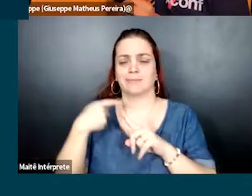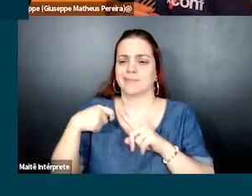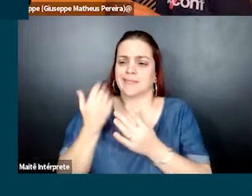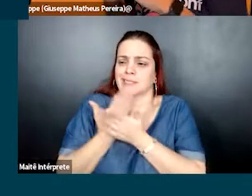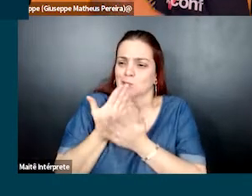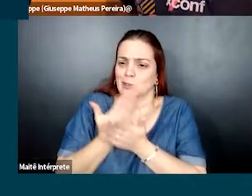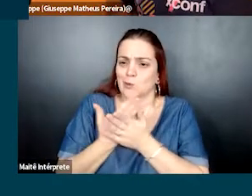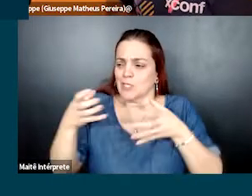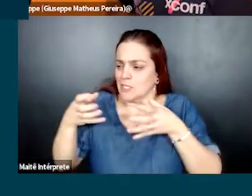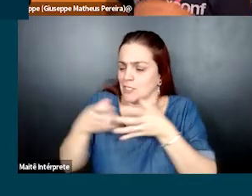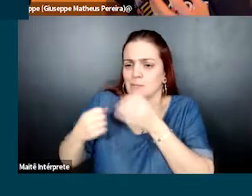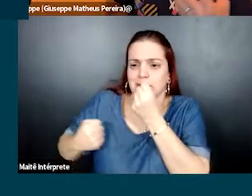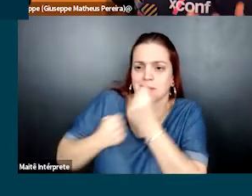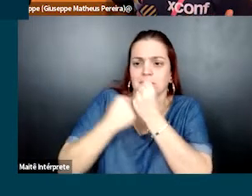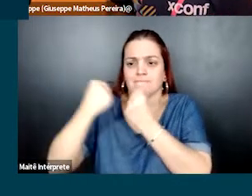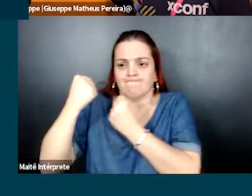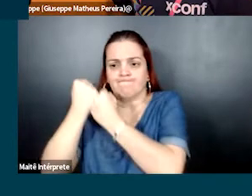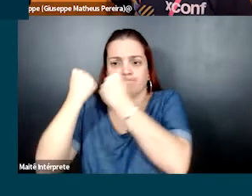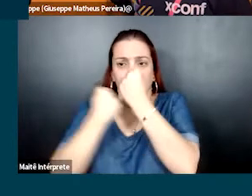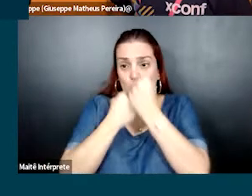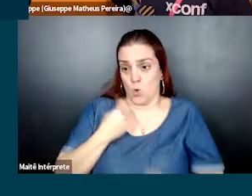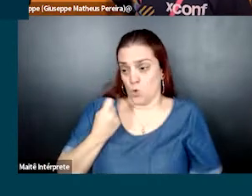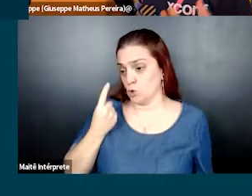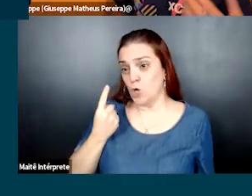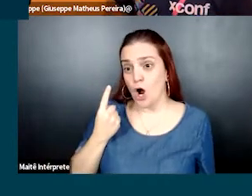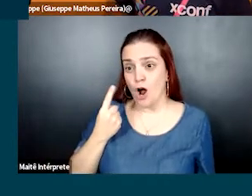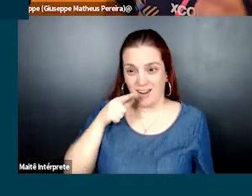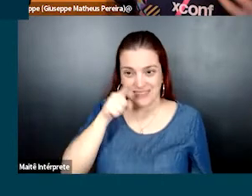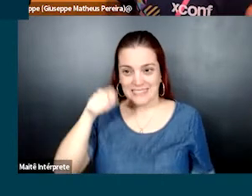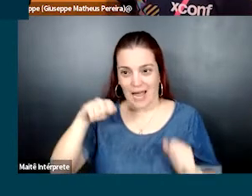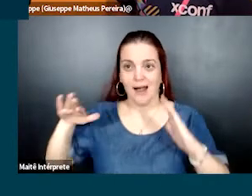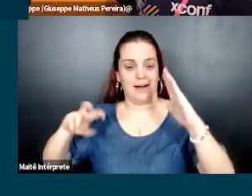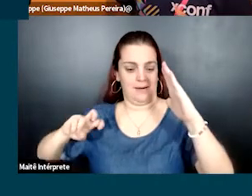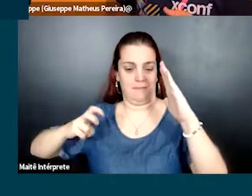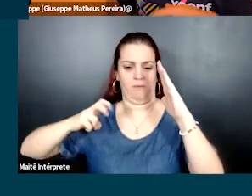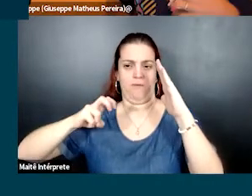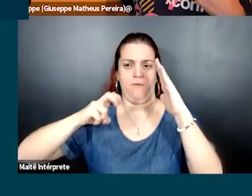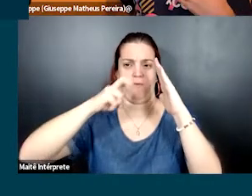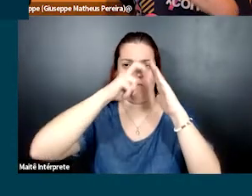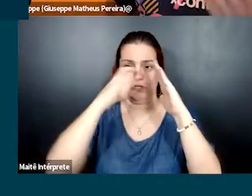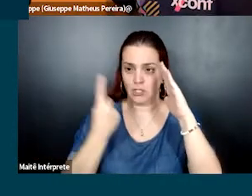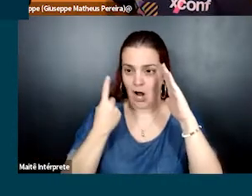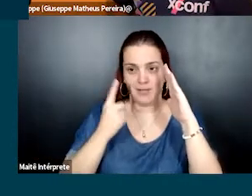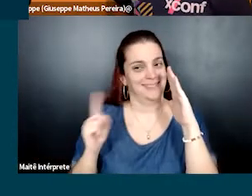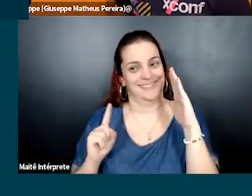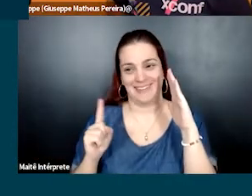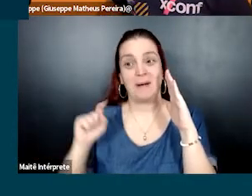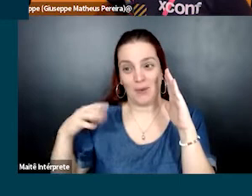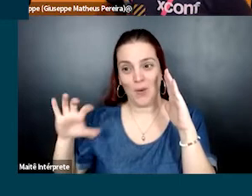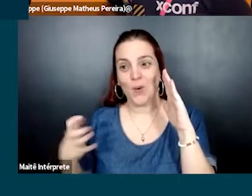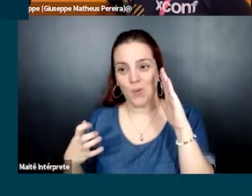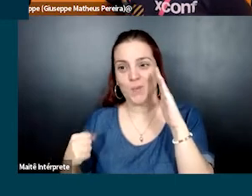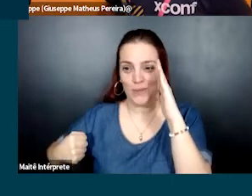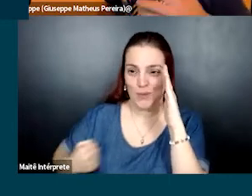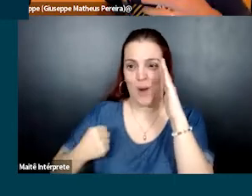exige determinação do time, não é só uma pessoa que consegue fazer isso, você não escala o Everest sozinho, você escala em grupo,